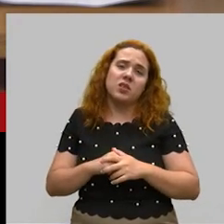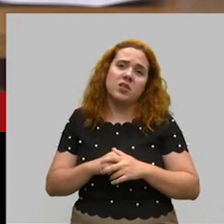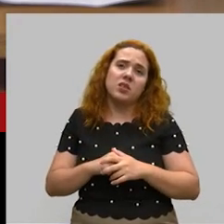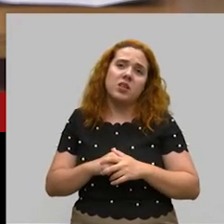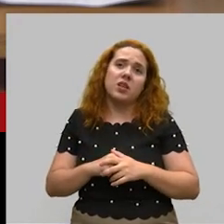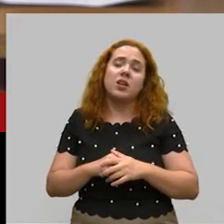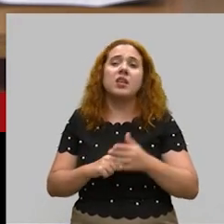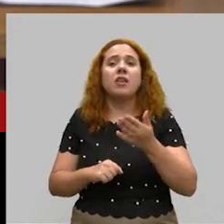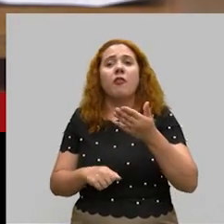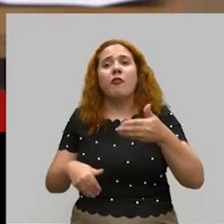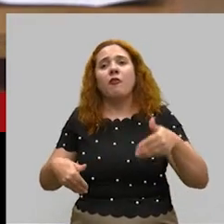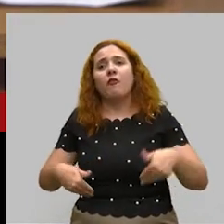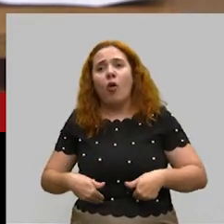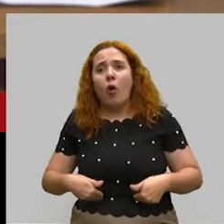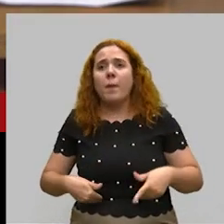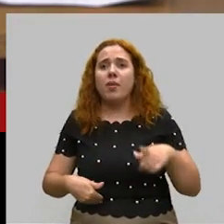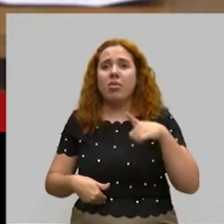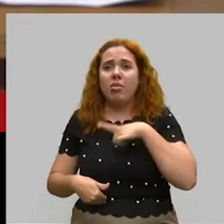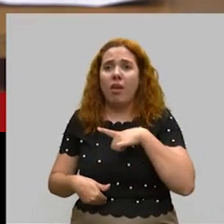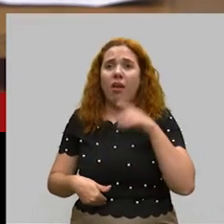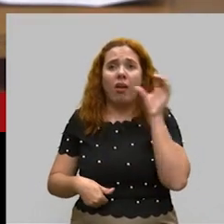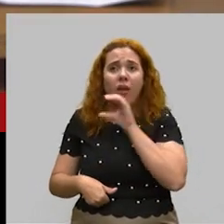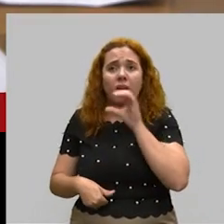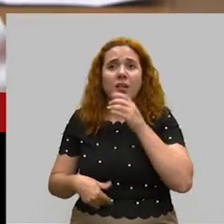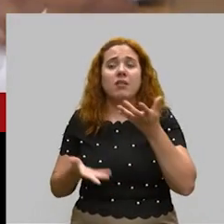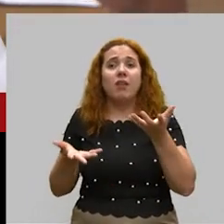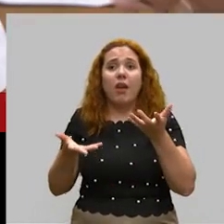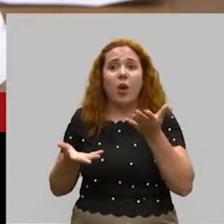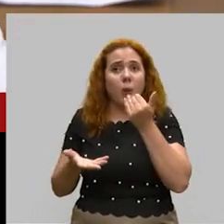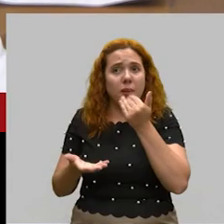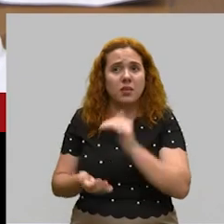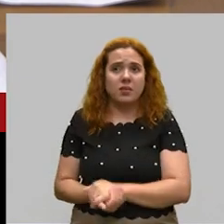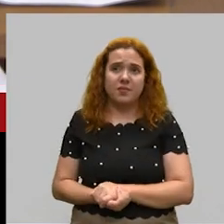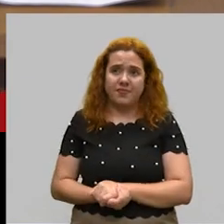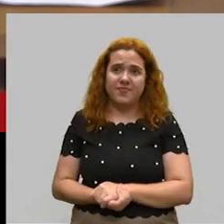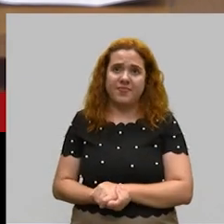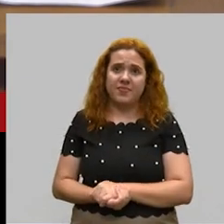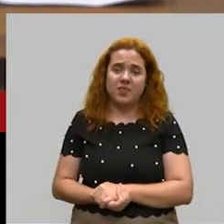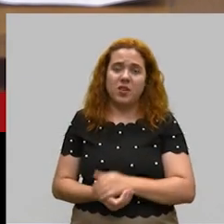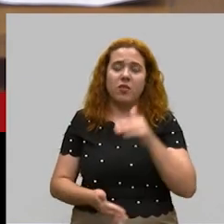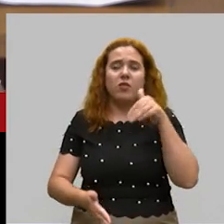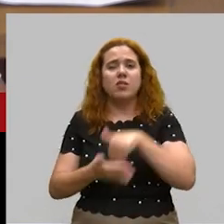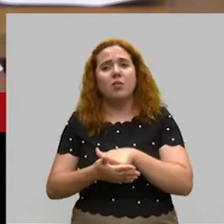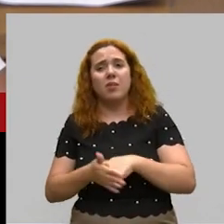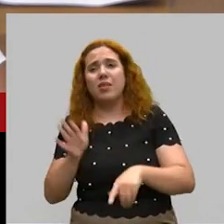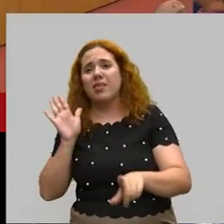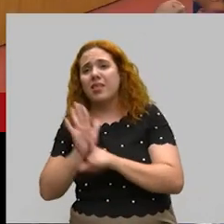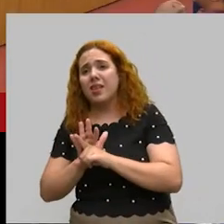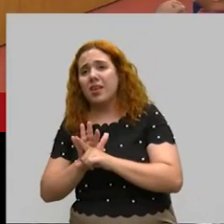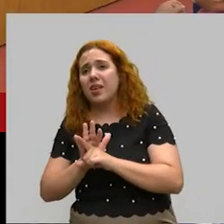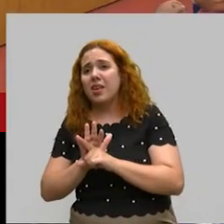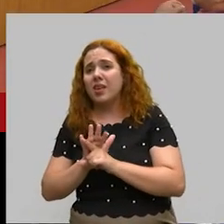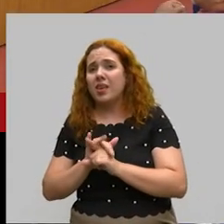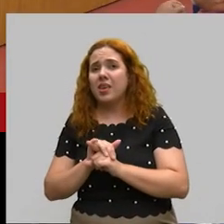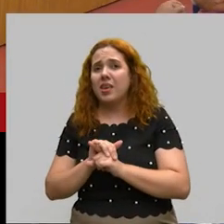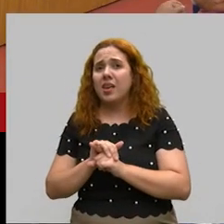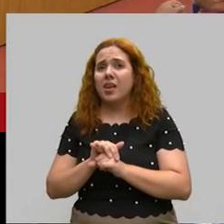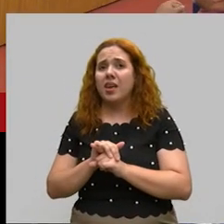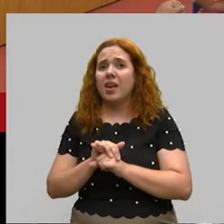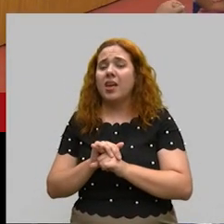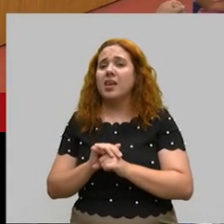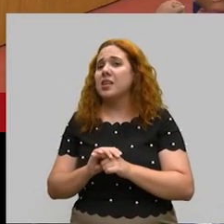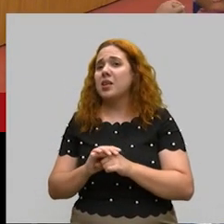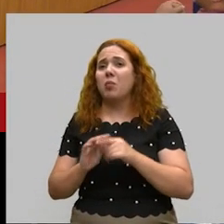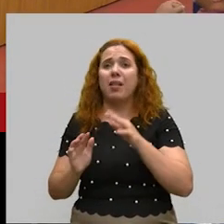tem fome tem pressa Então qual seria a alternativa tem como a votação de uma lei de uma lei que seja em caráter de